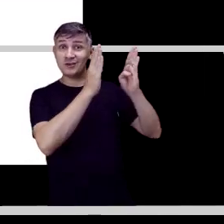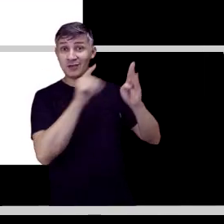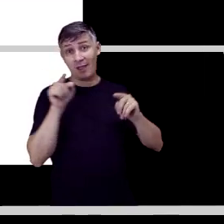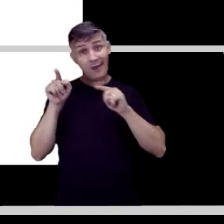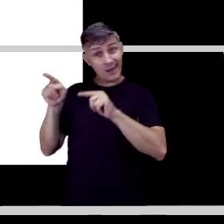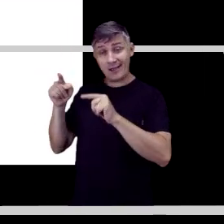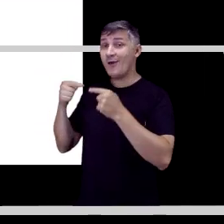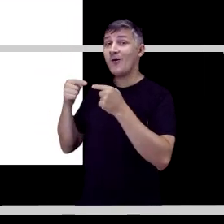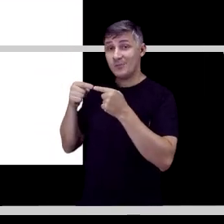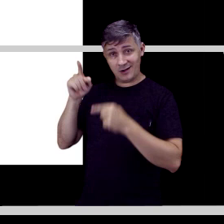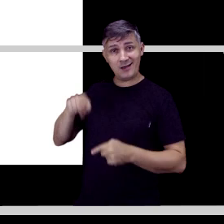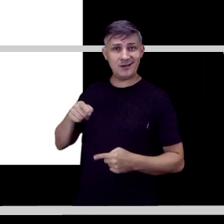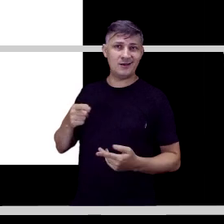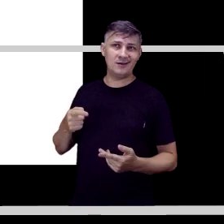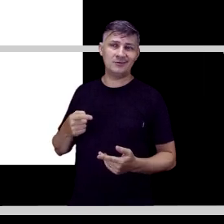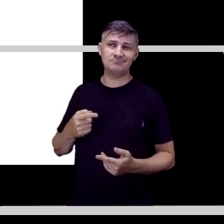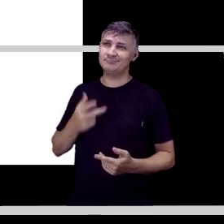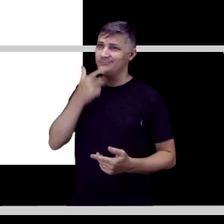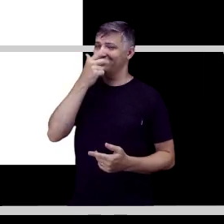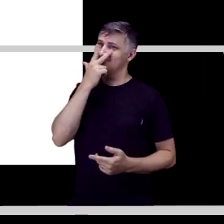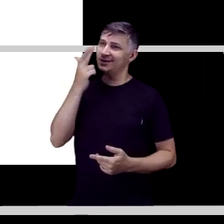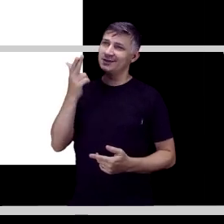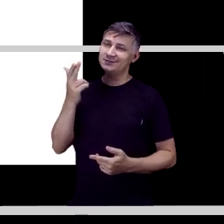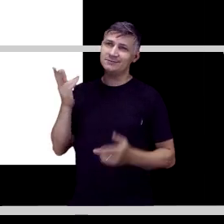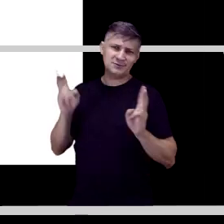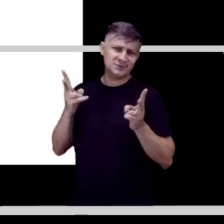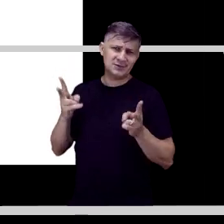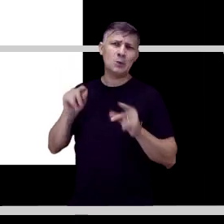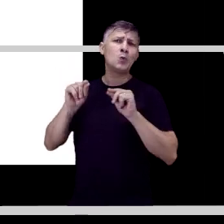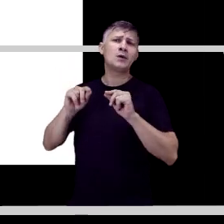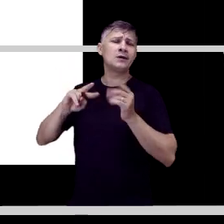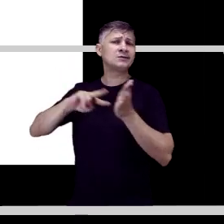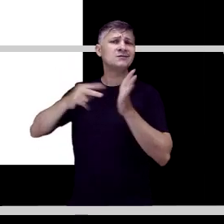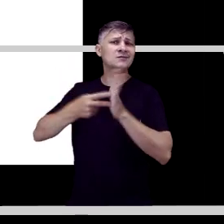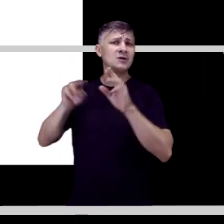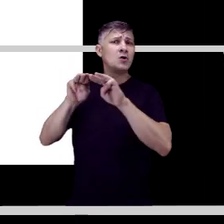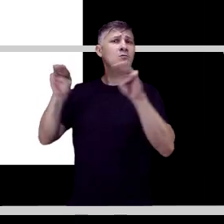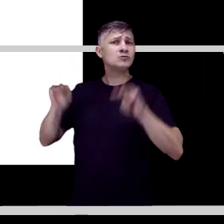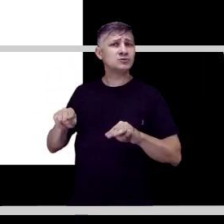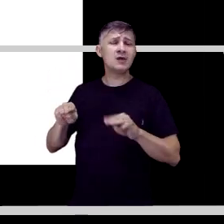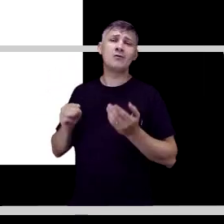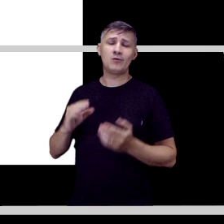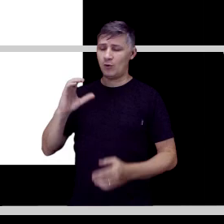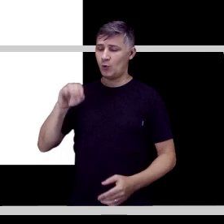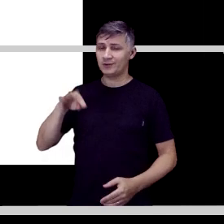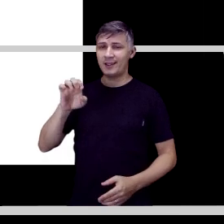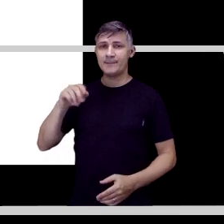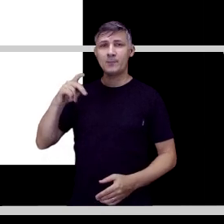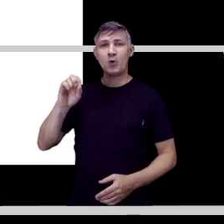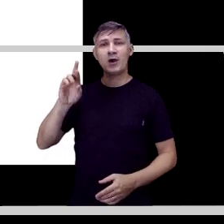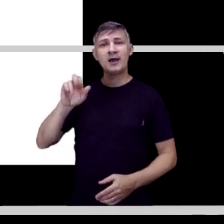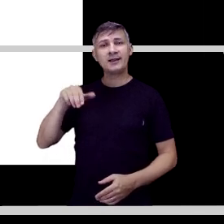que é muito a cara do que hoje se discute, né, do que é um museu contemporâneo, que deve acolher a